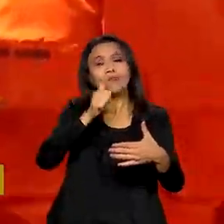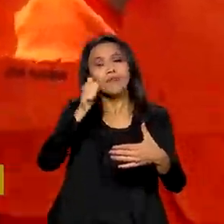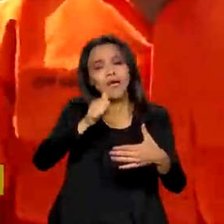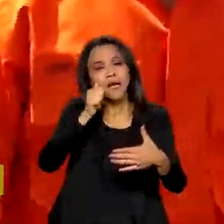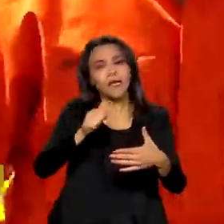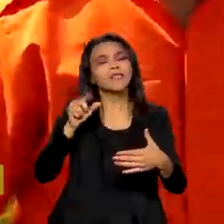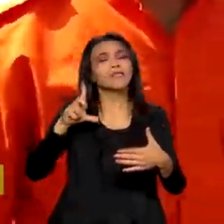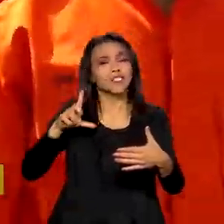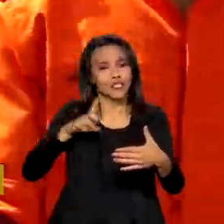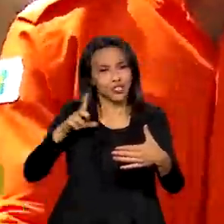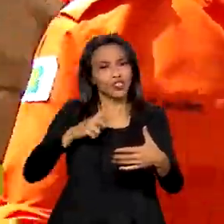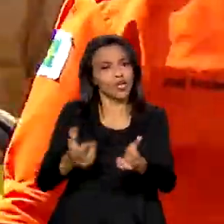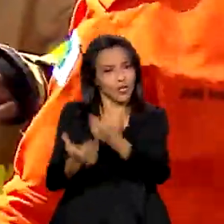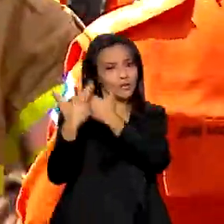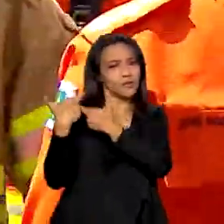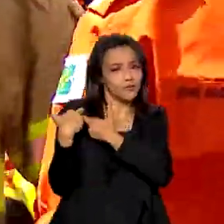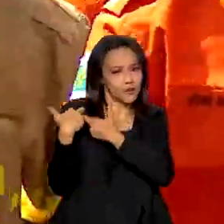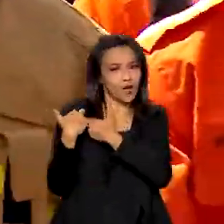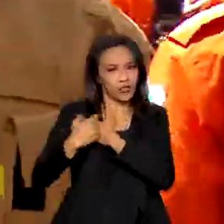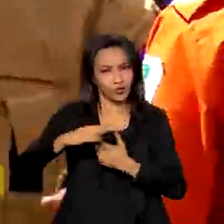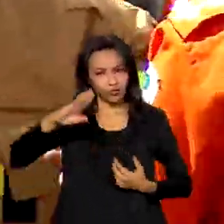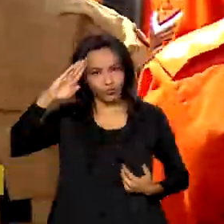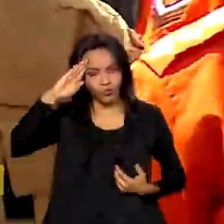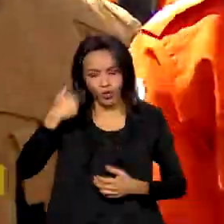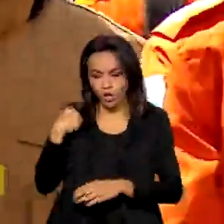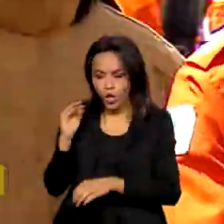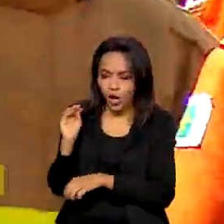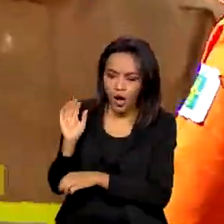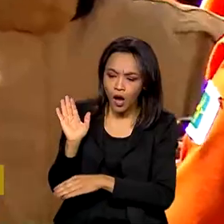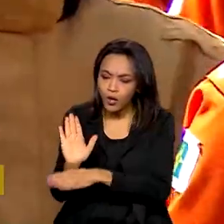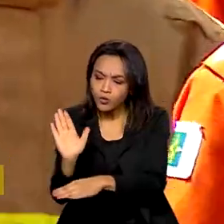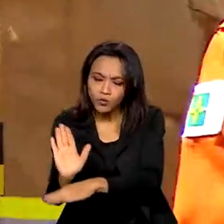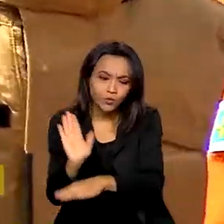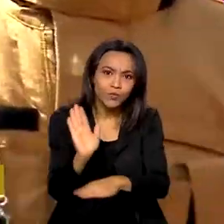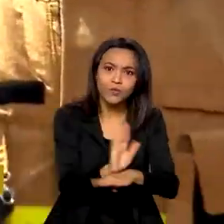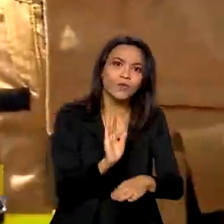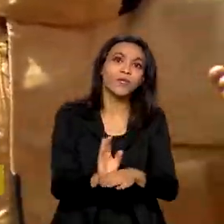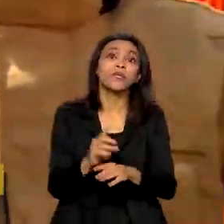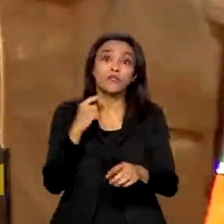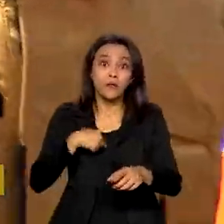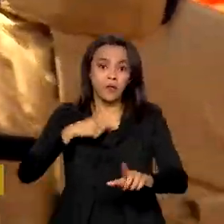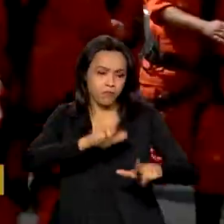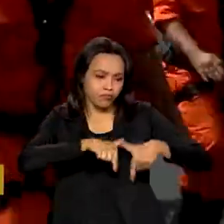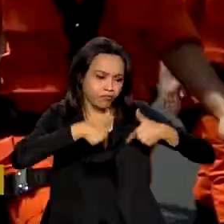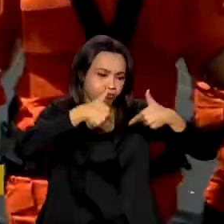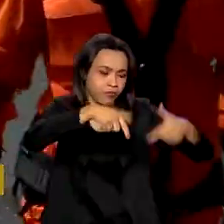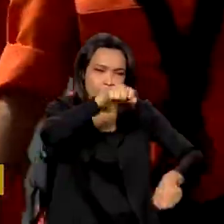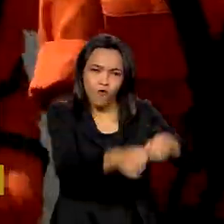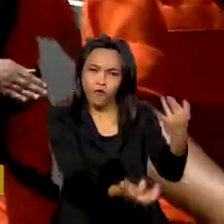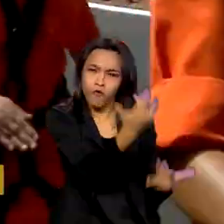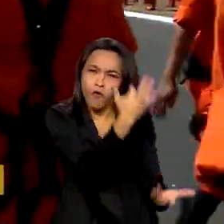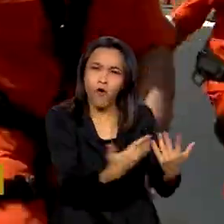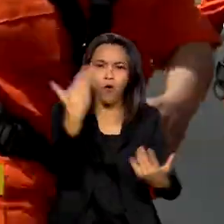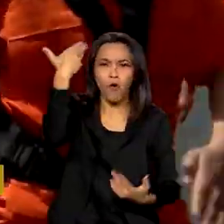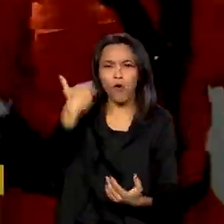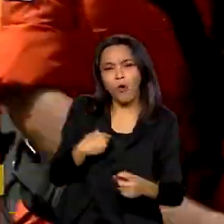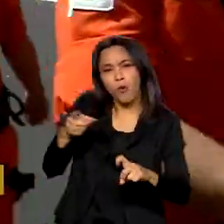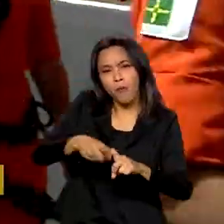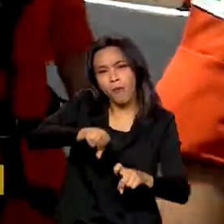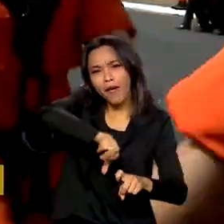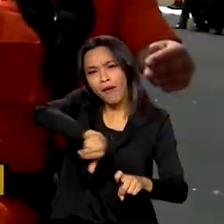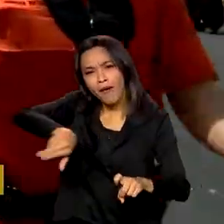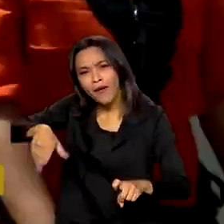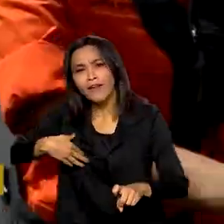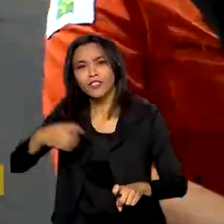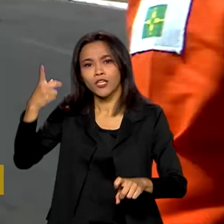ocuparam as suas funções de comandantes de socorro, combatentes do fogo, socorristas, médicas, condutoras e